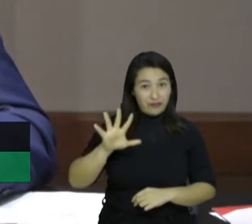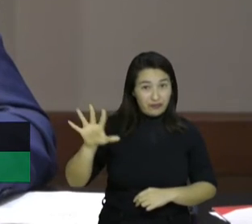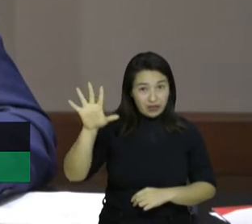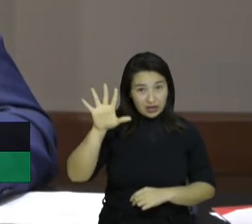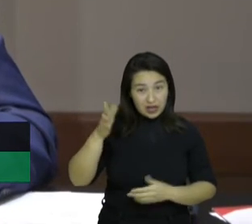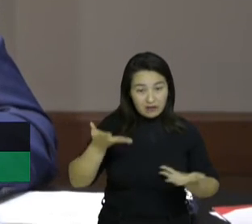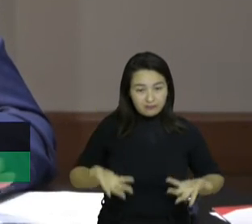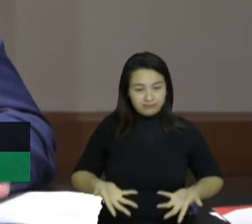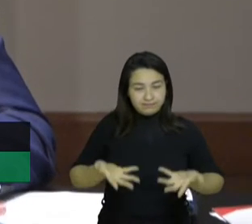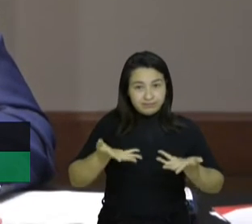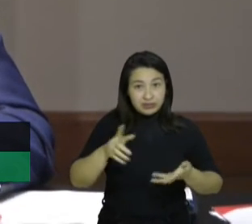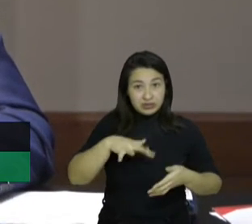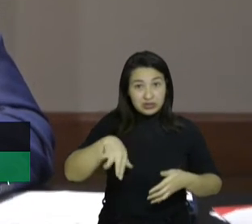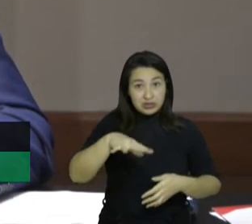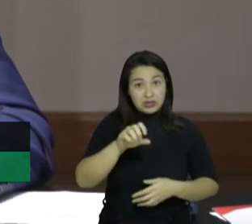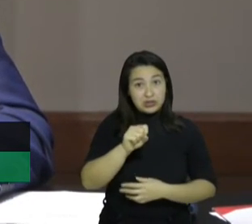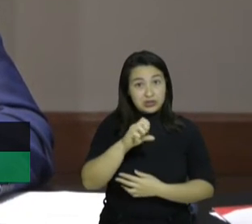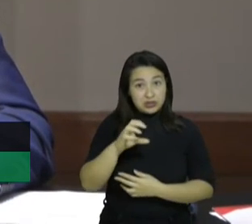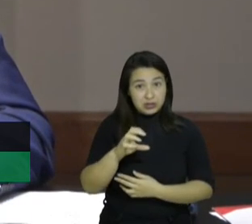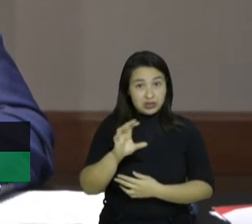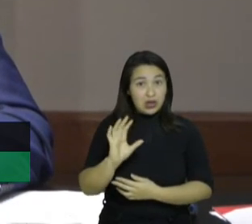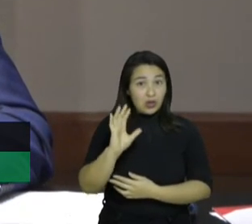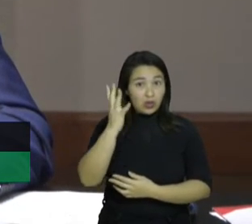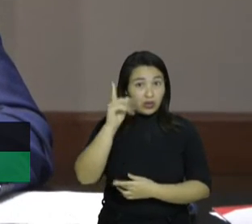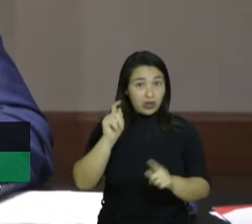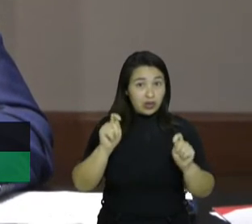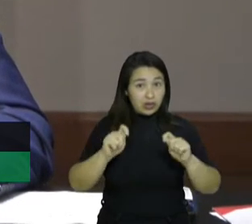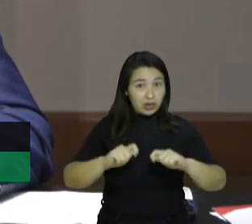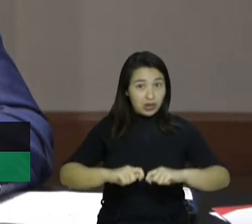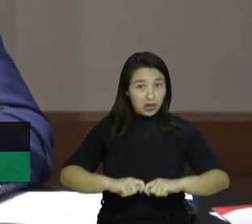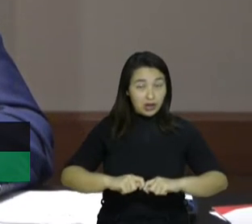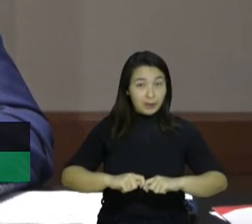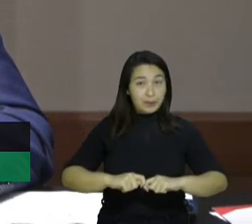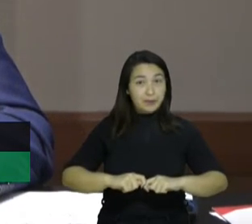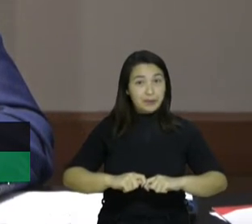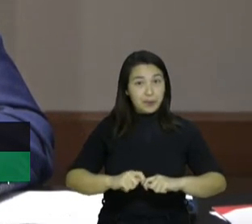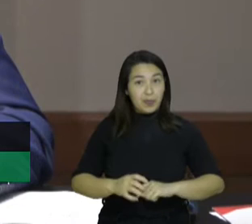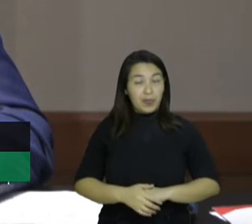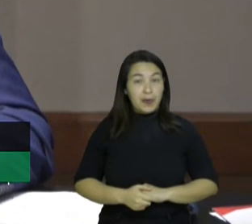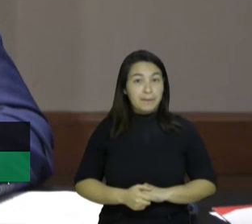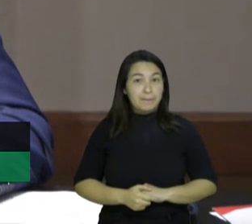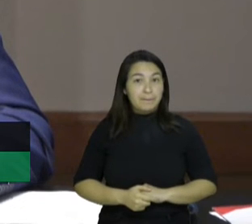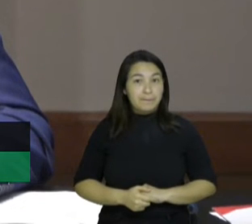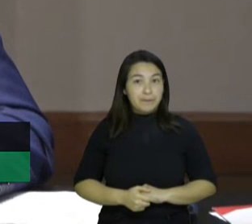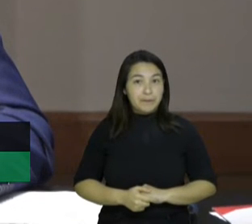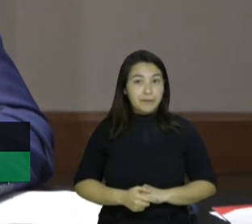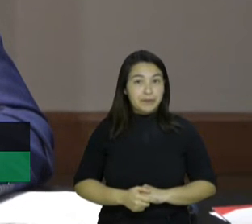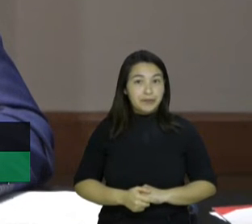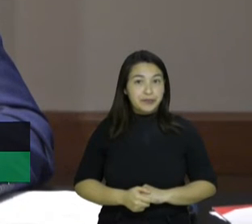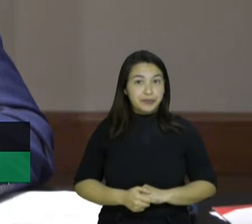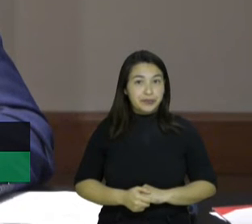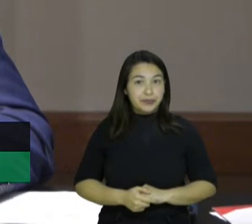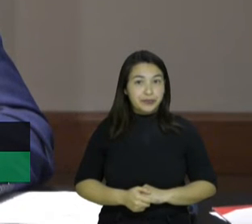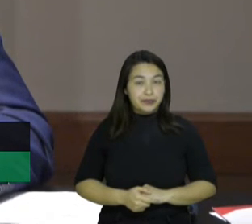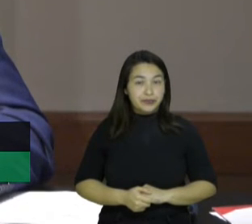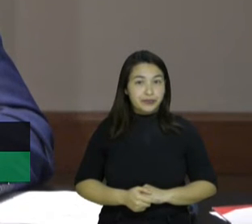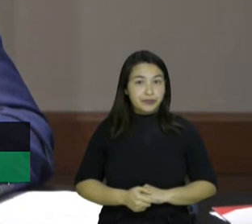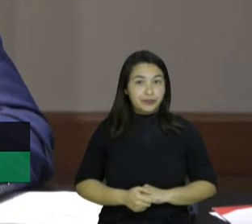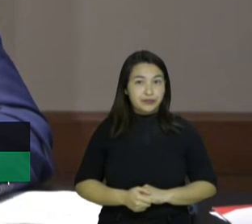estados para que isso aconteça de um modo a também ter uma